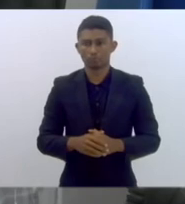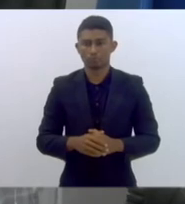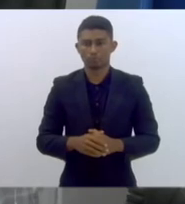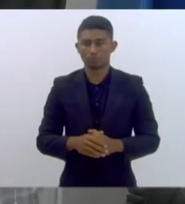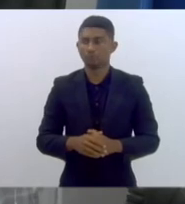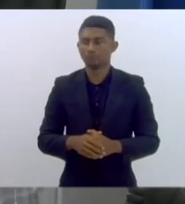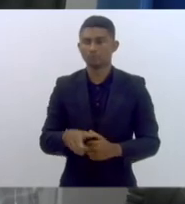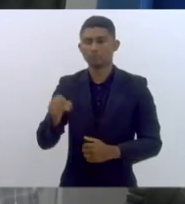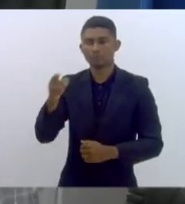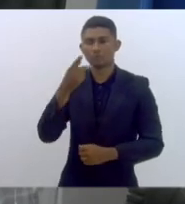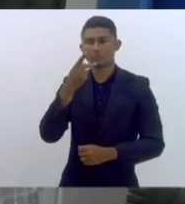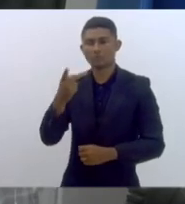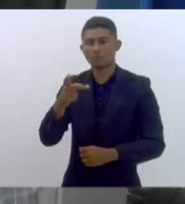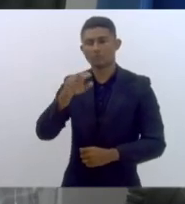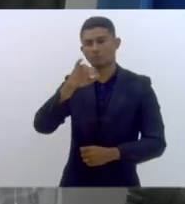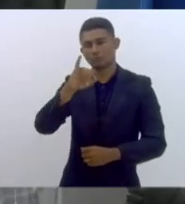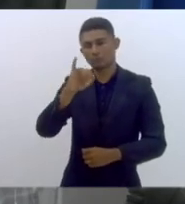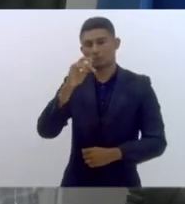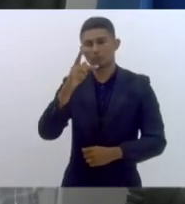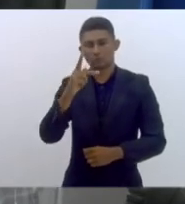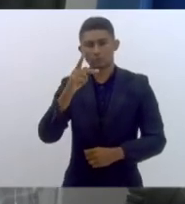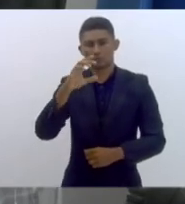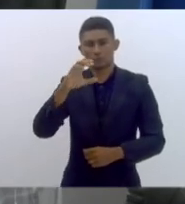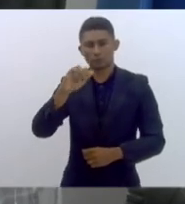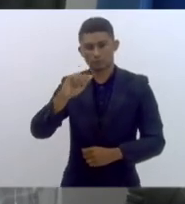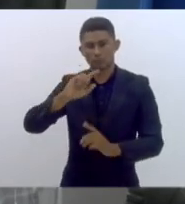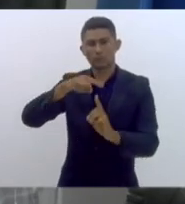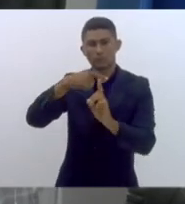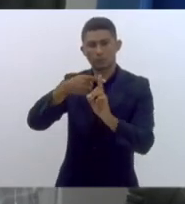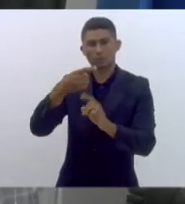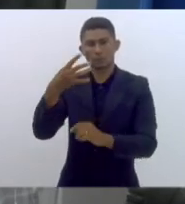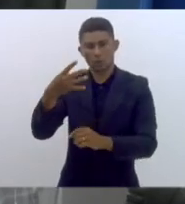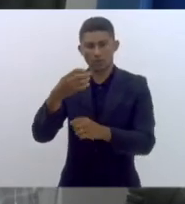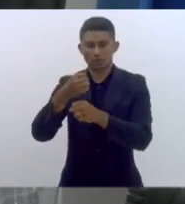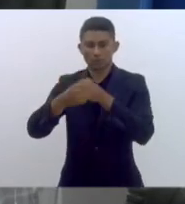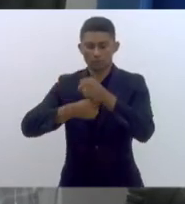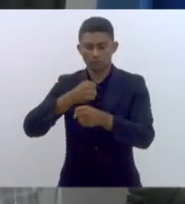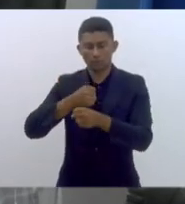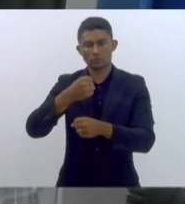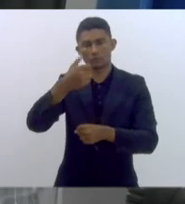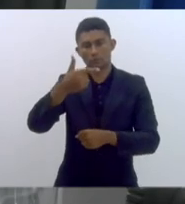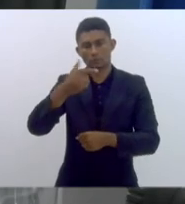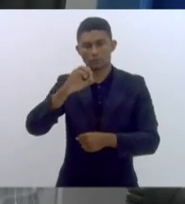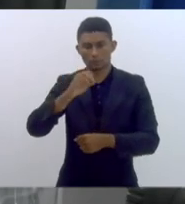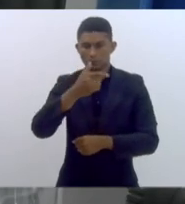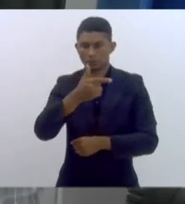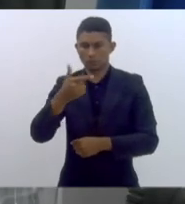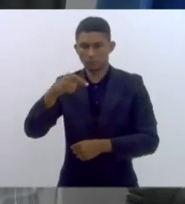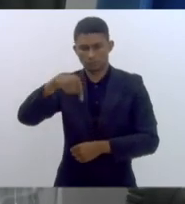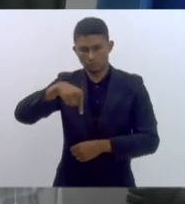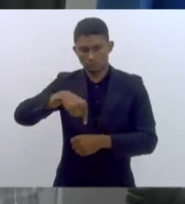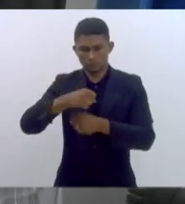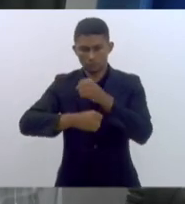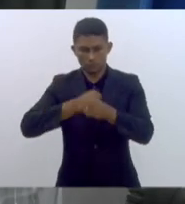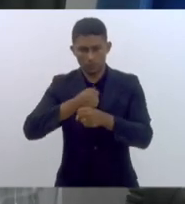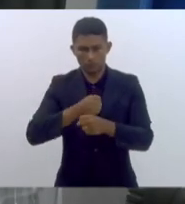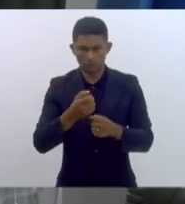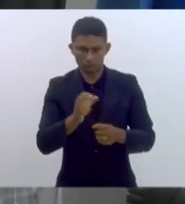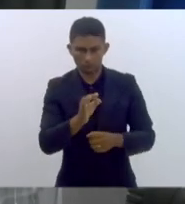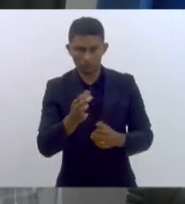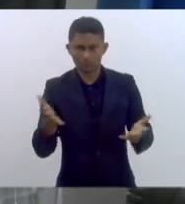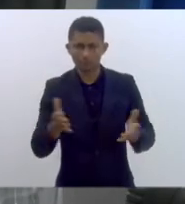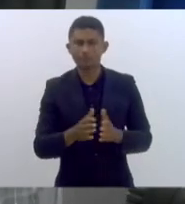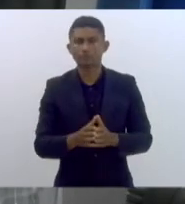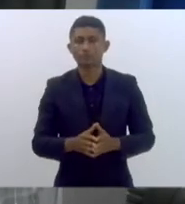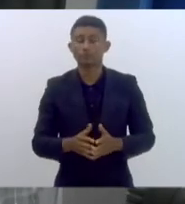quando você fala IPCA mais 4 em 22, no ano que nós estamos vivendo, você vai trabalhar